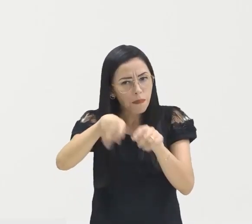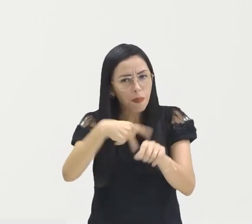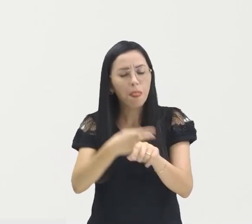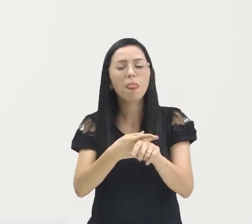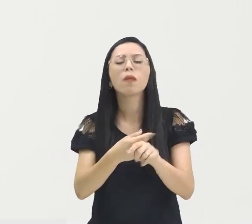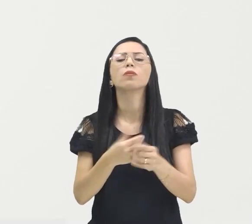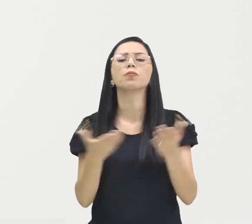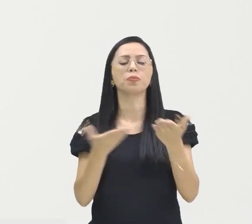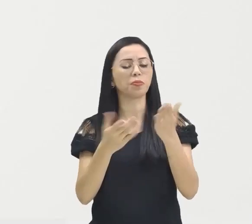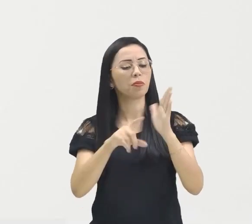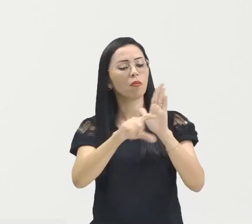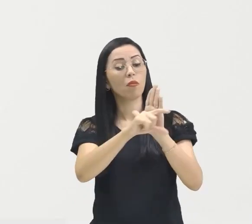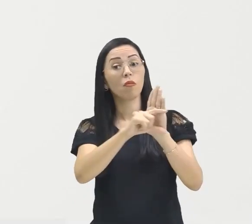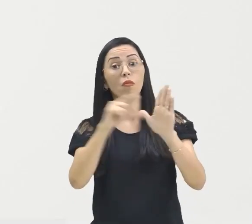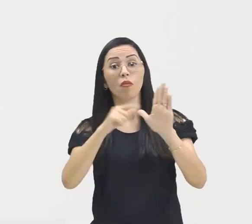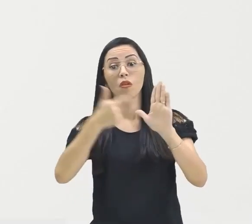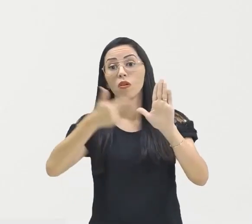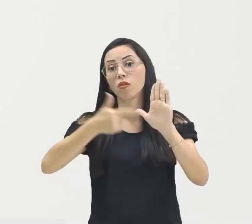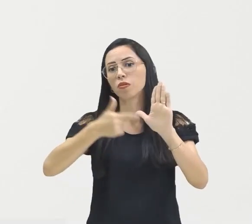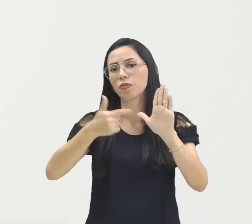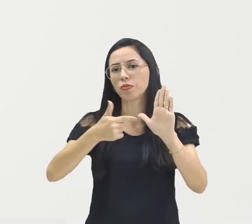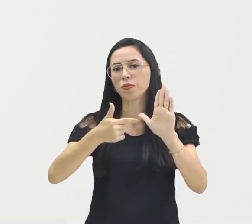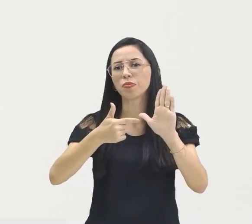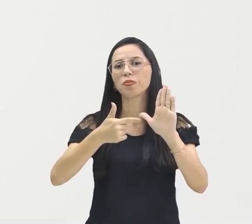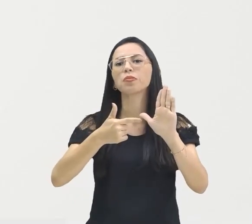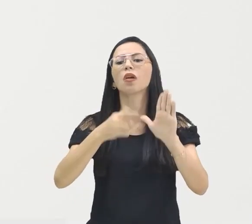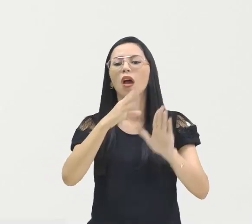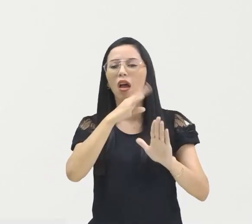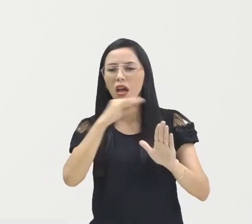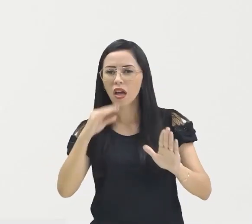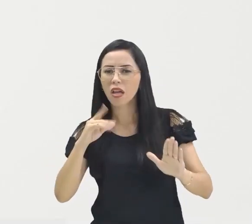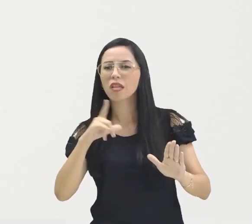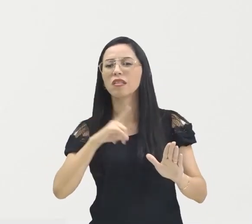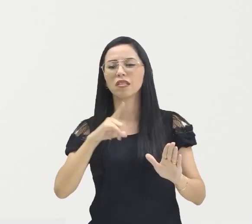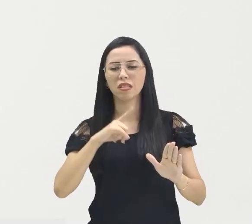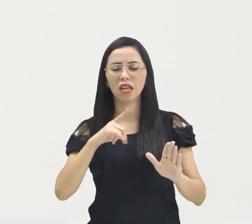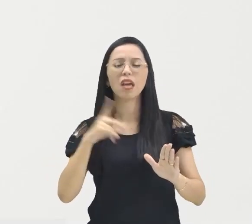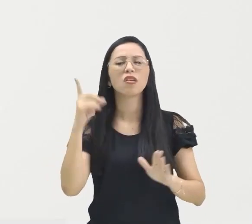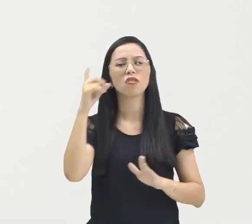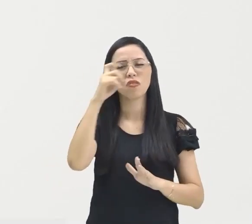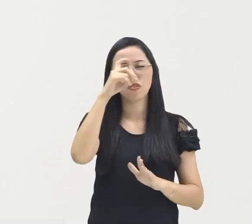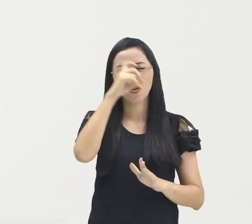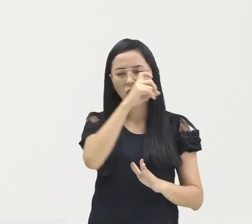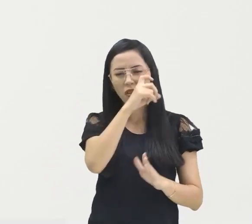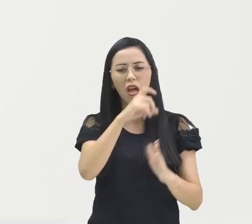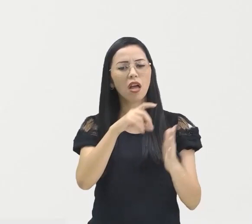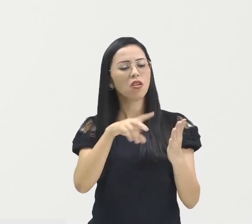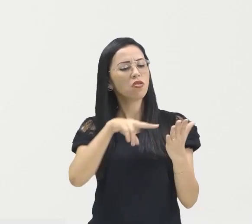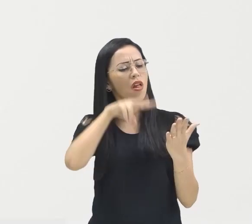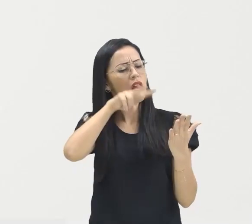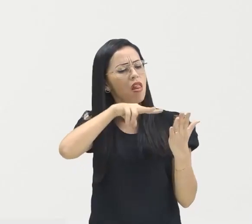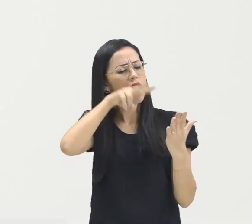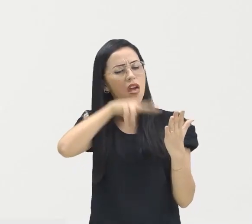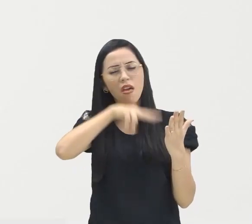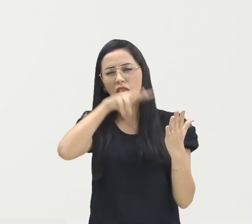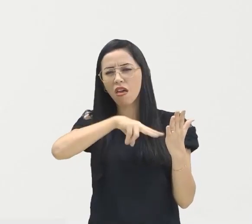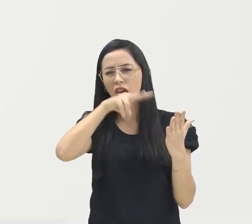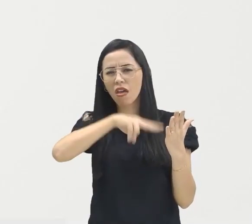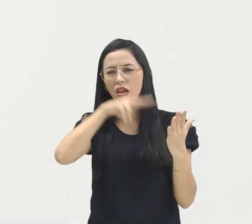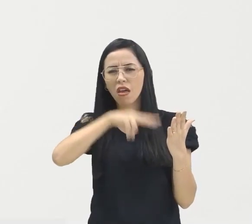Segundo parágrafo, a criança tem dificuldade na precisão de leitura. Tem um assunto? Tem uma ideia diferente? Tem. E eu vou